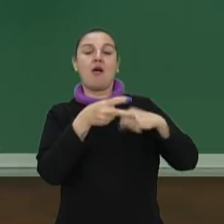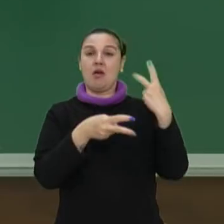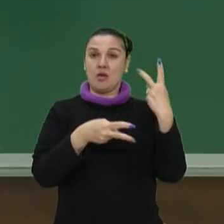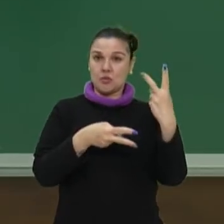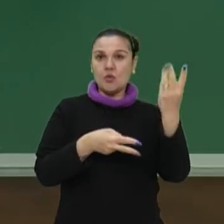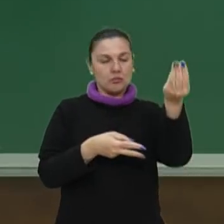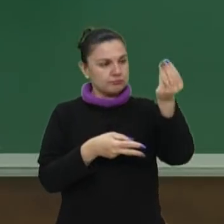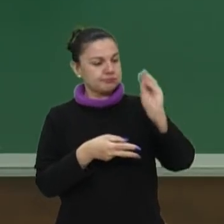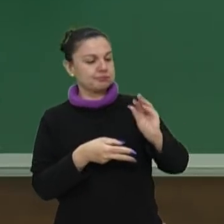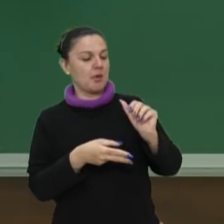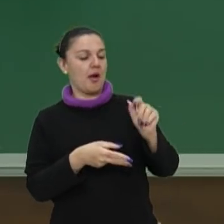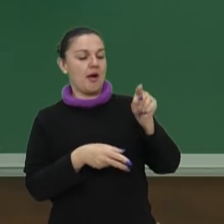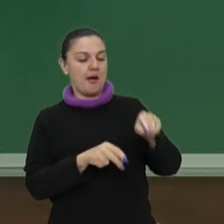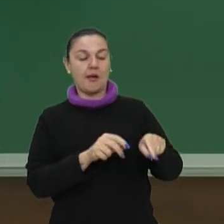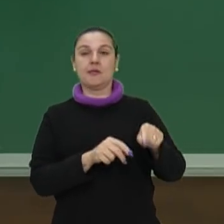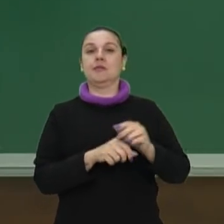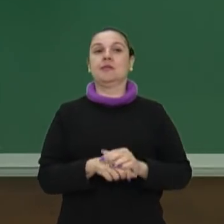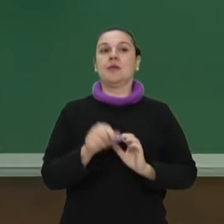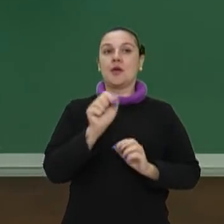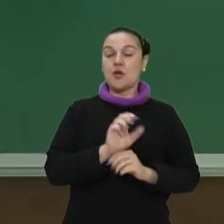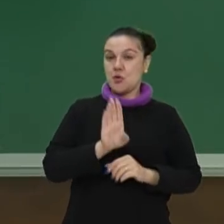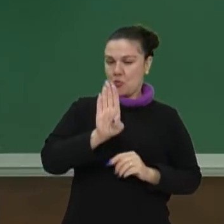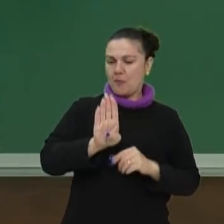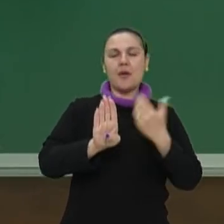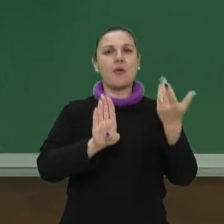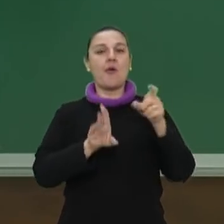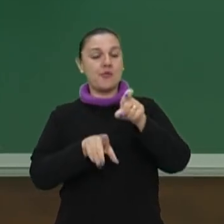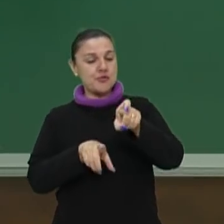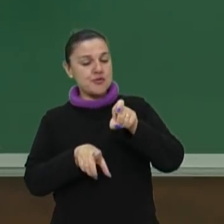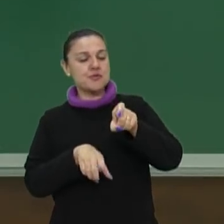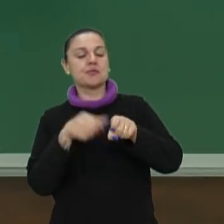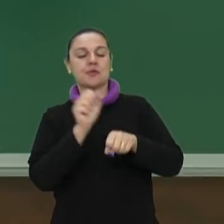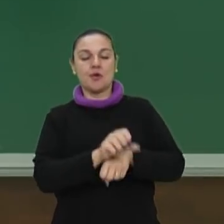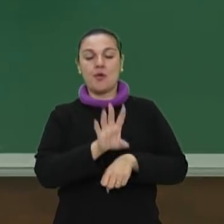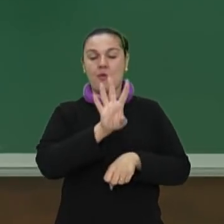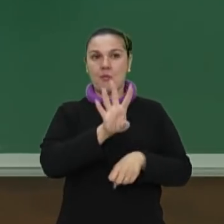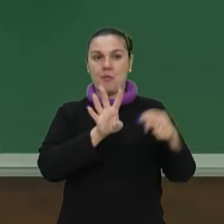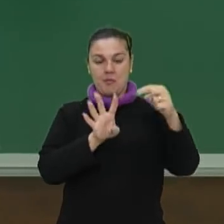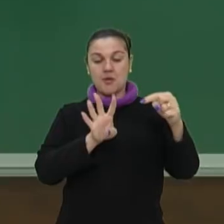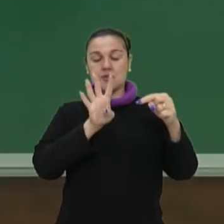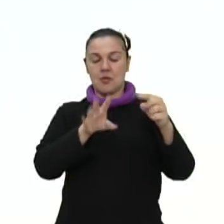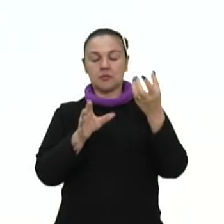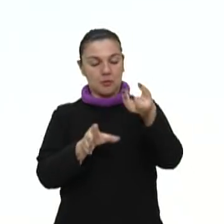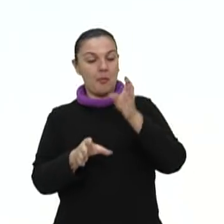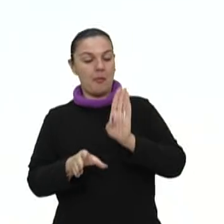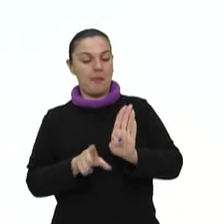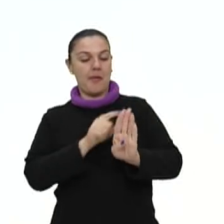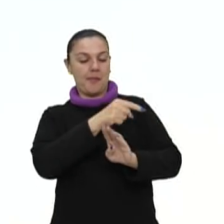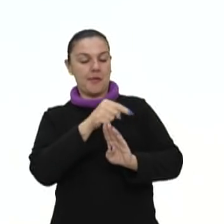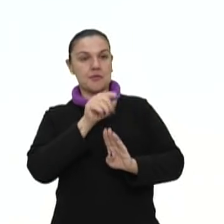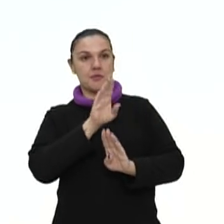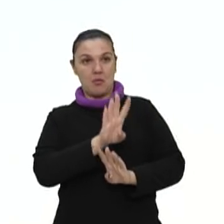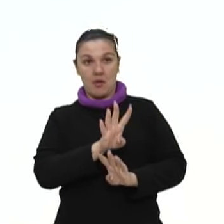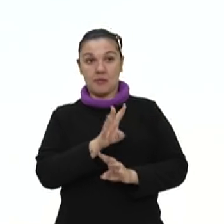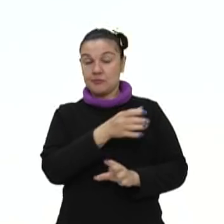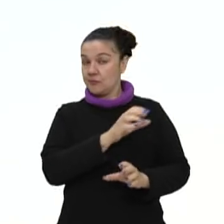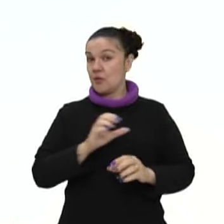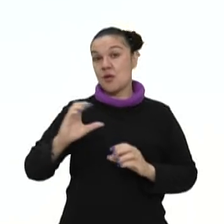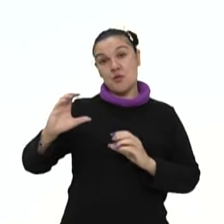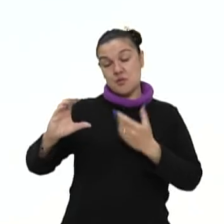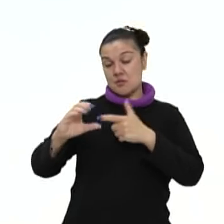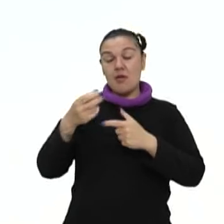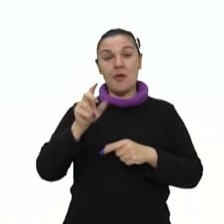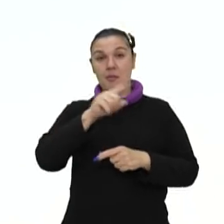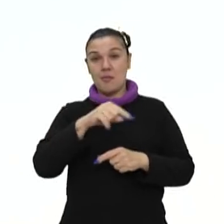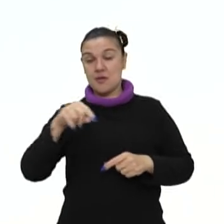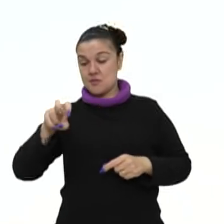coeficiente dele é 2, o B é o coeficiente do x, que é menos 4, e o C é o termo independente de x, né? Então está aí, A vale 2, B